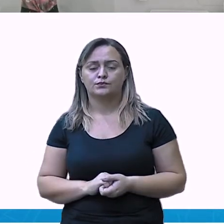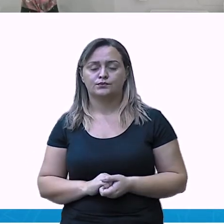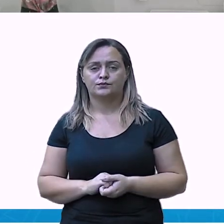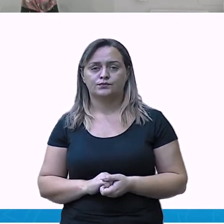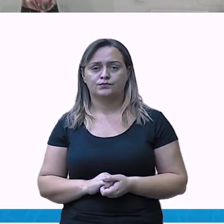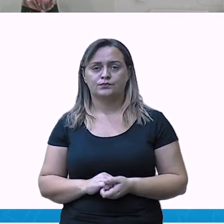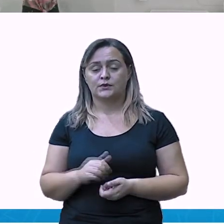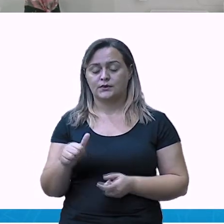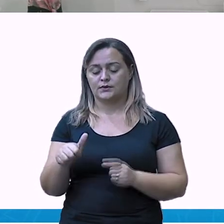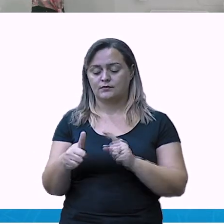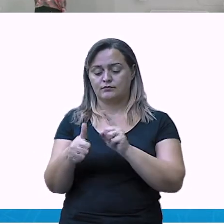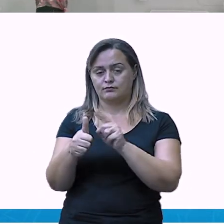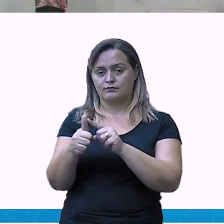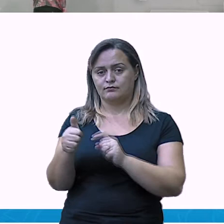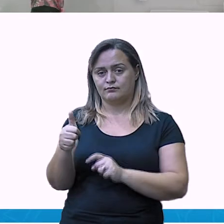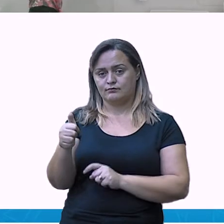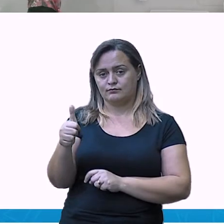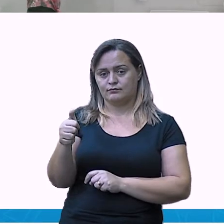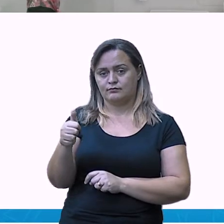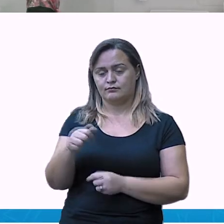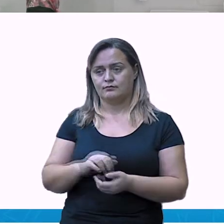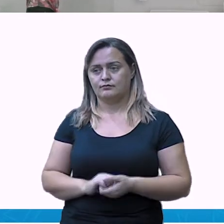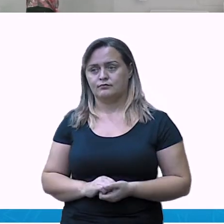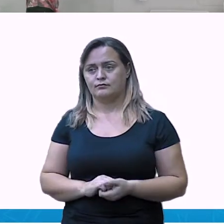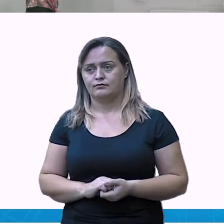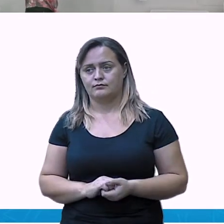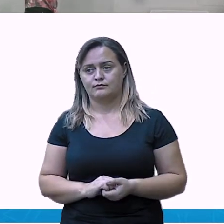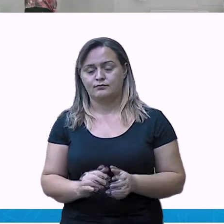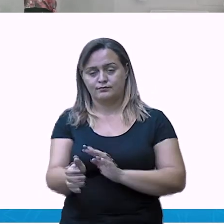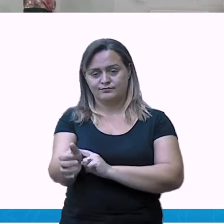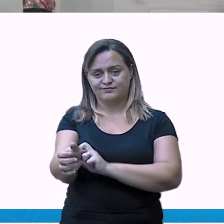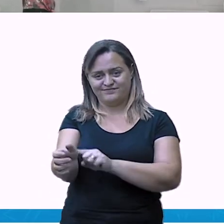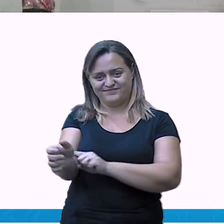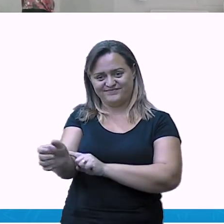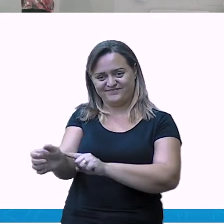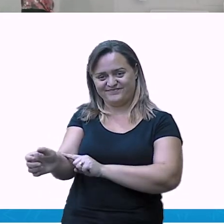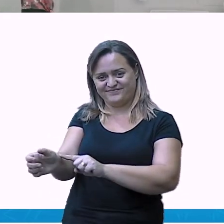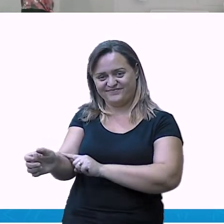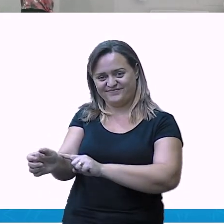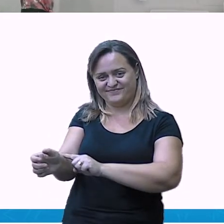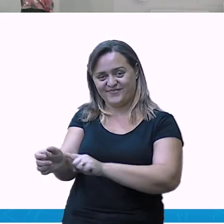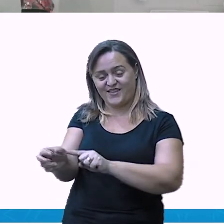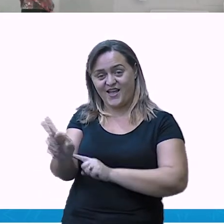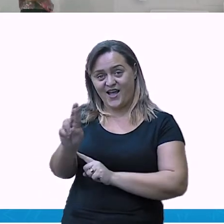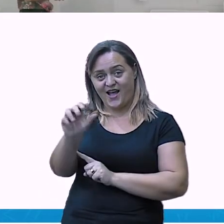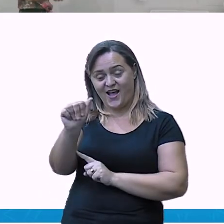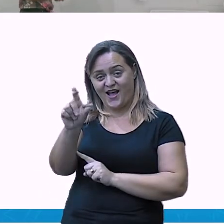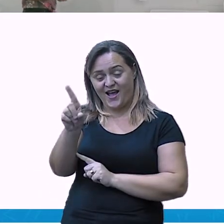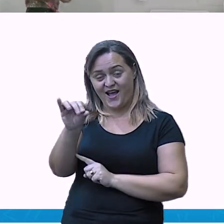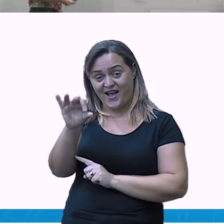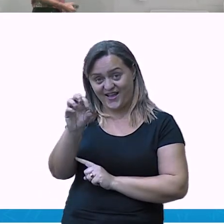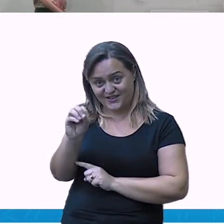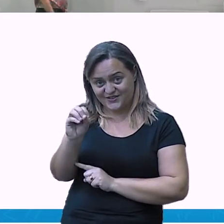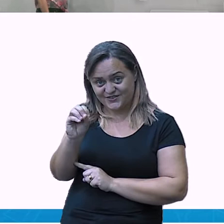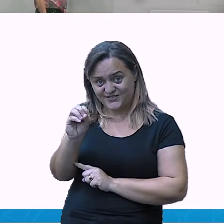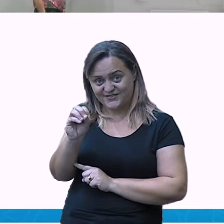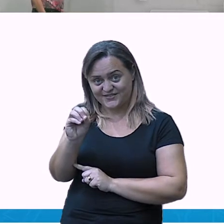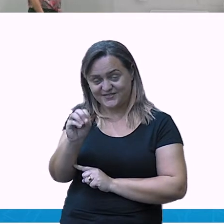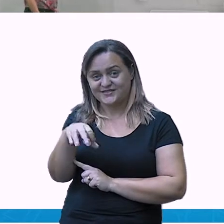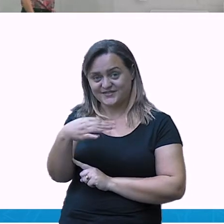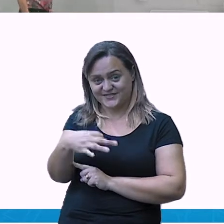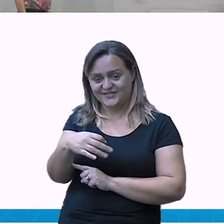ó, ele tem antena, aqui, ó, tá certo? Então aqui fica o rádio, a antena do rádio. Vamos